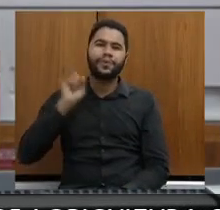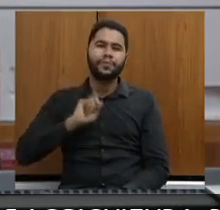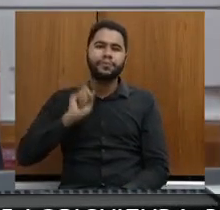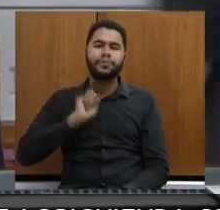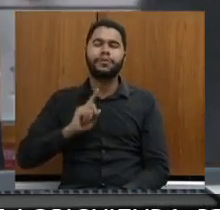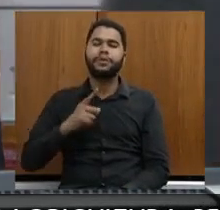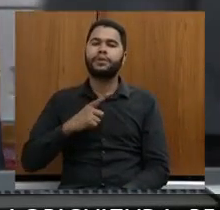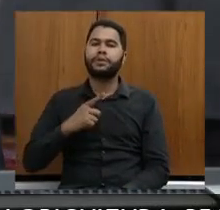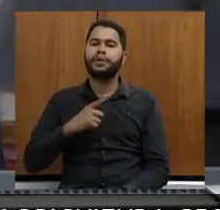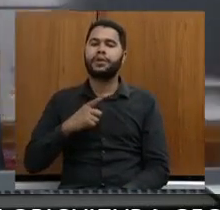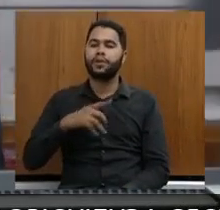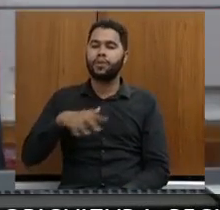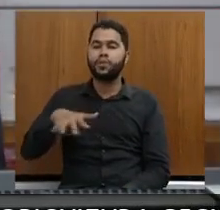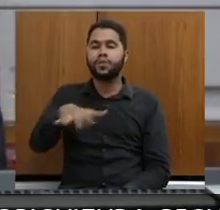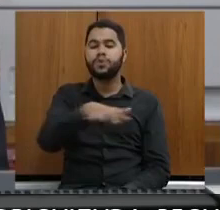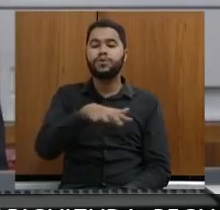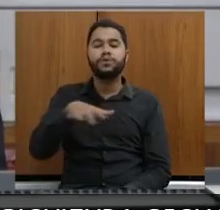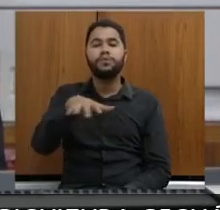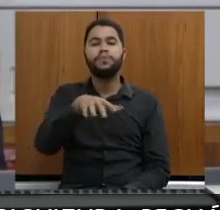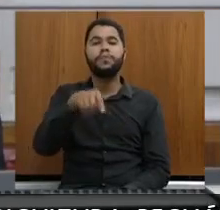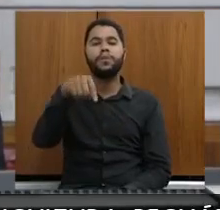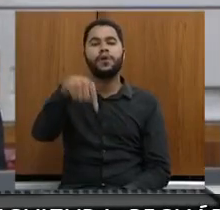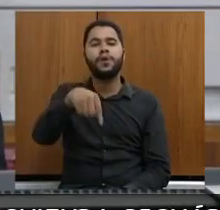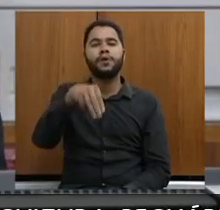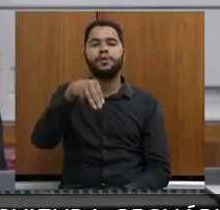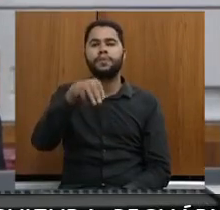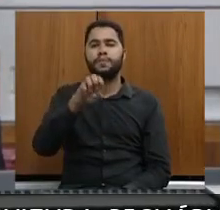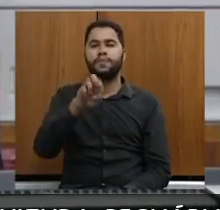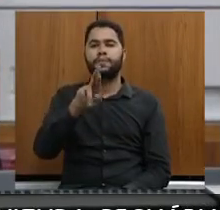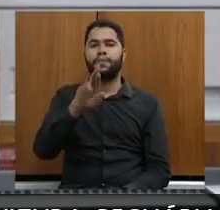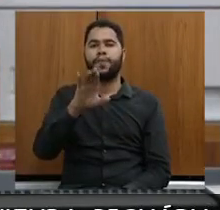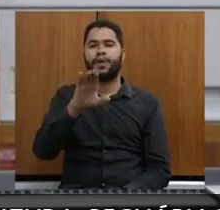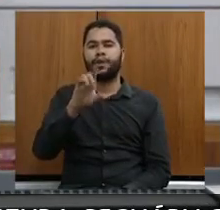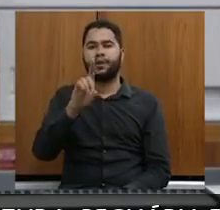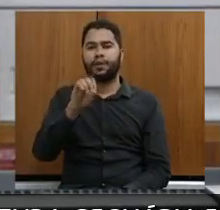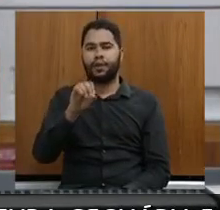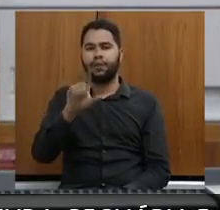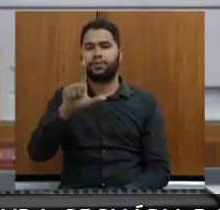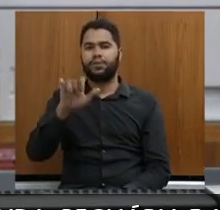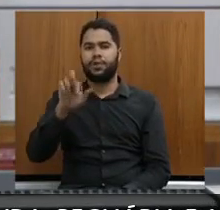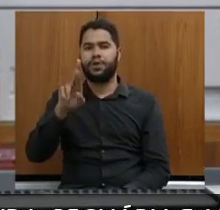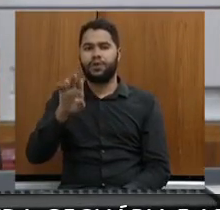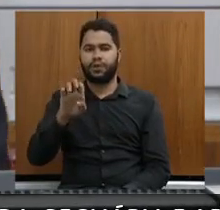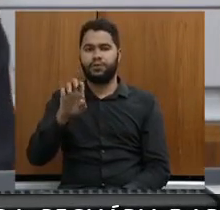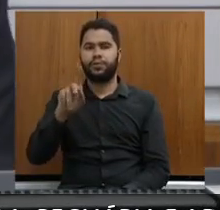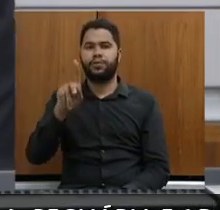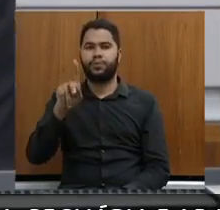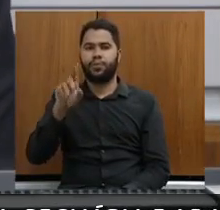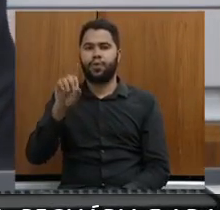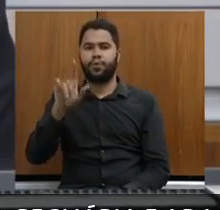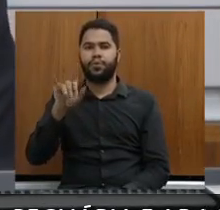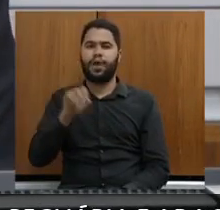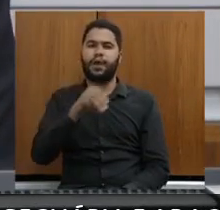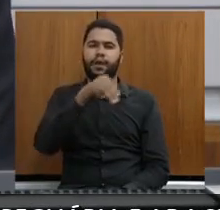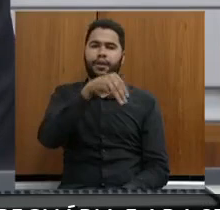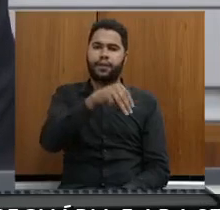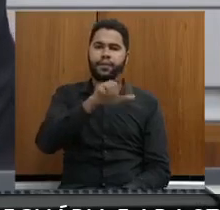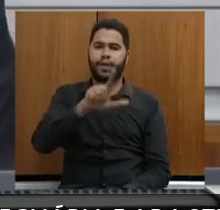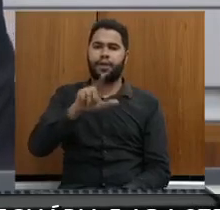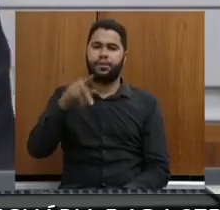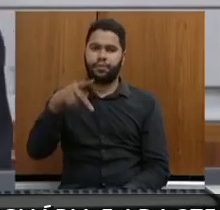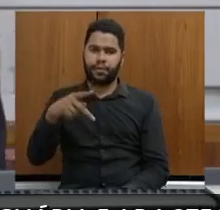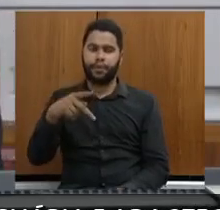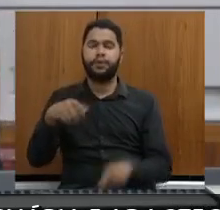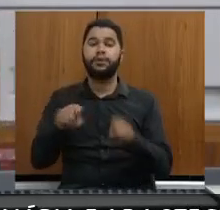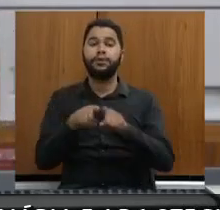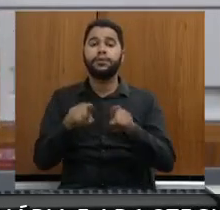espaço para denominado Mercado Livre Popular não é o mlp estão de fato você já tem uma certa entrada